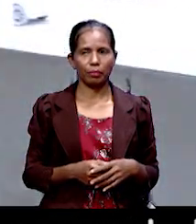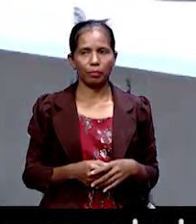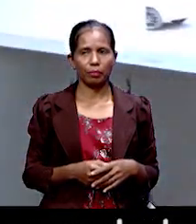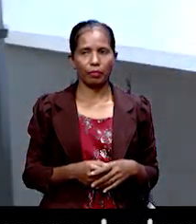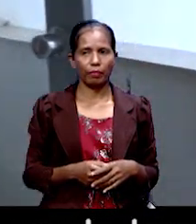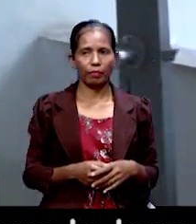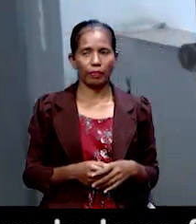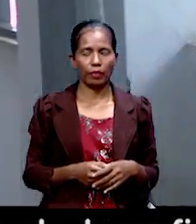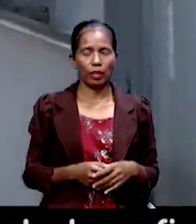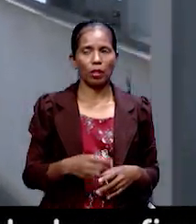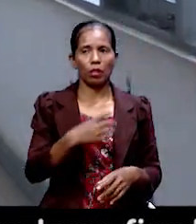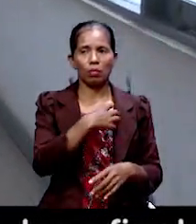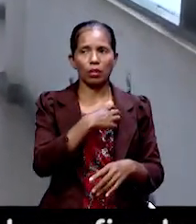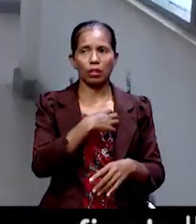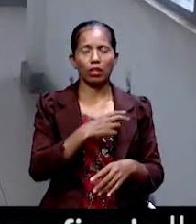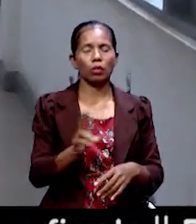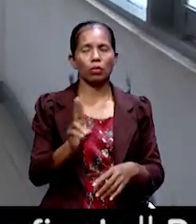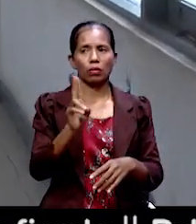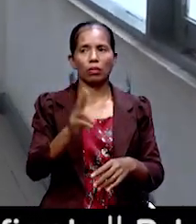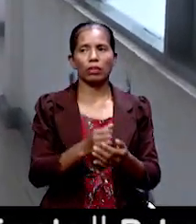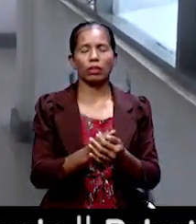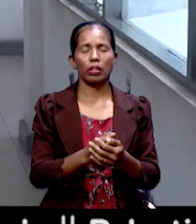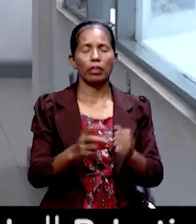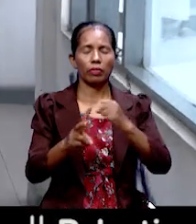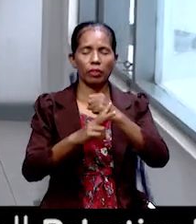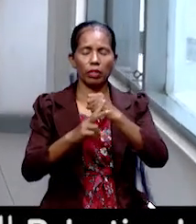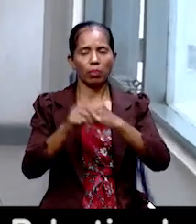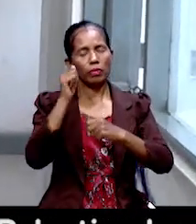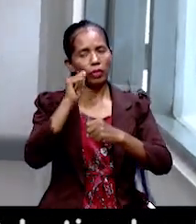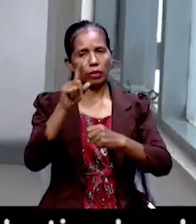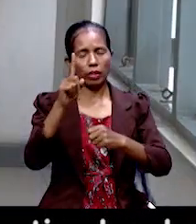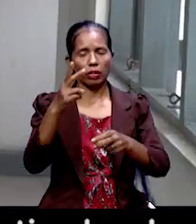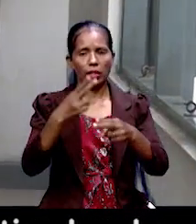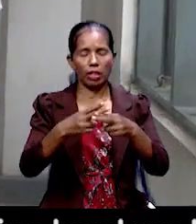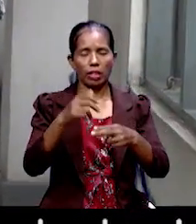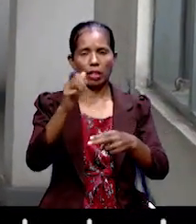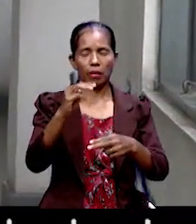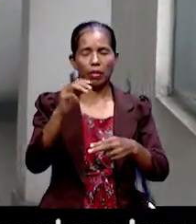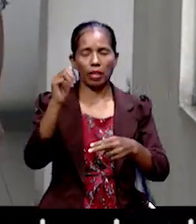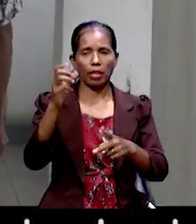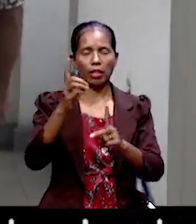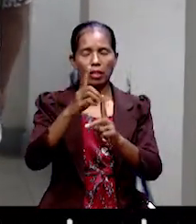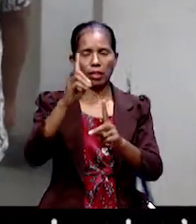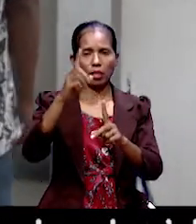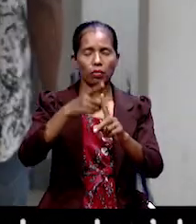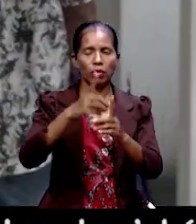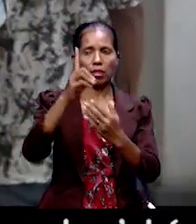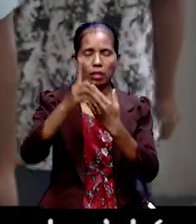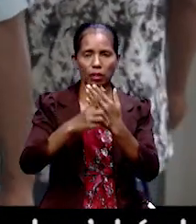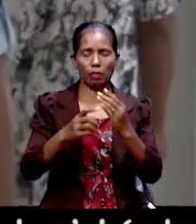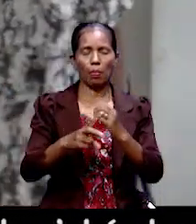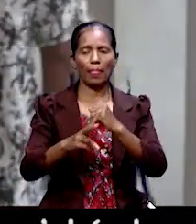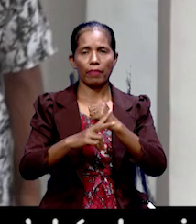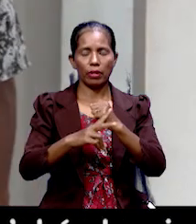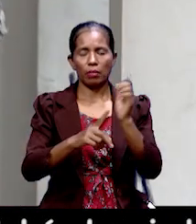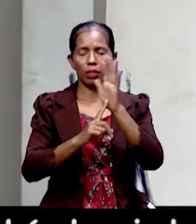Detan song ne pisik halau baze ba keisa hu si vitima feto Ida ho inisial Emia iha lorong Ida full Desember ne. Vitima